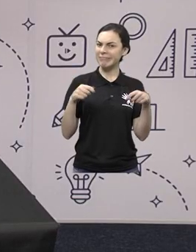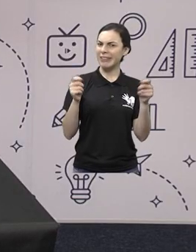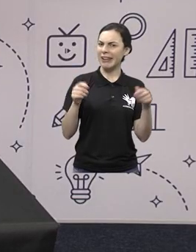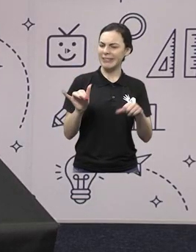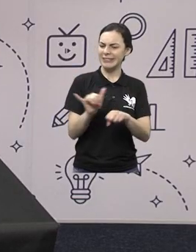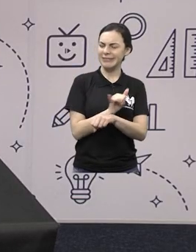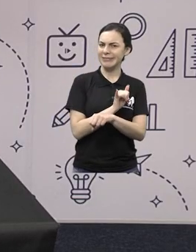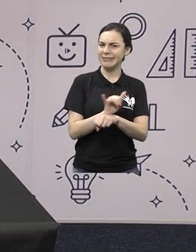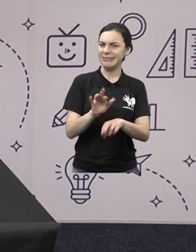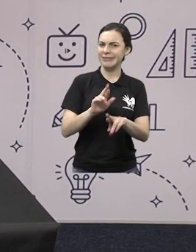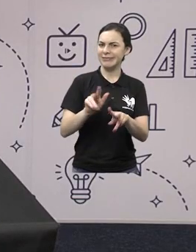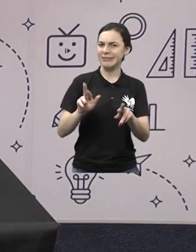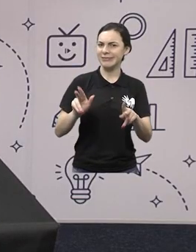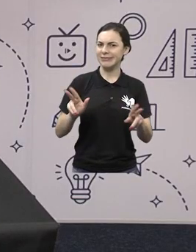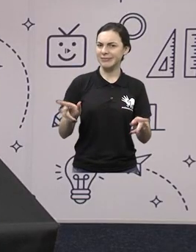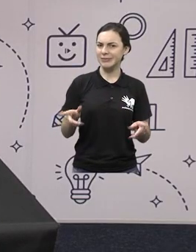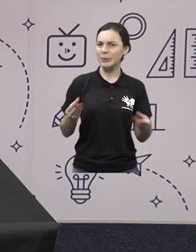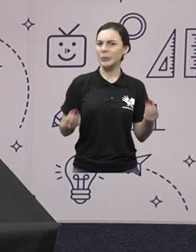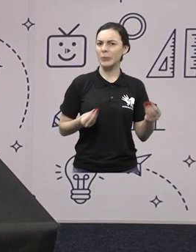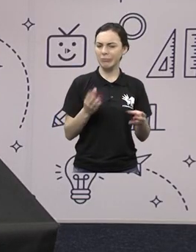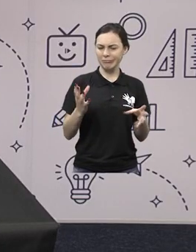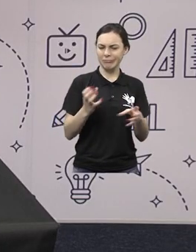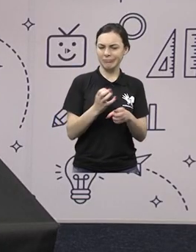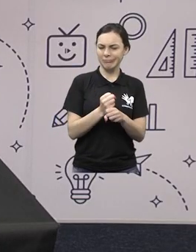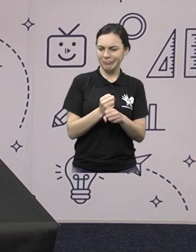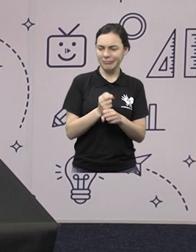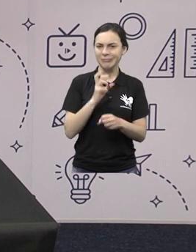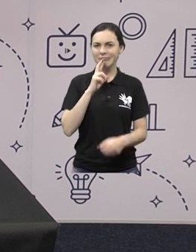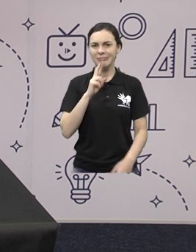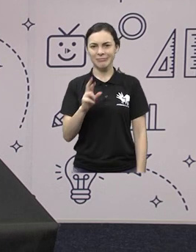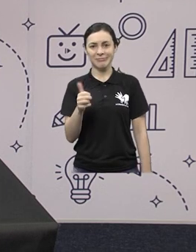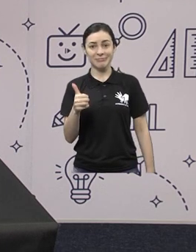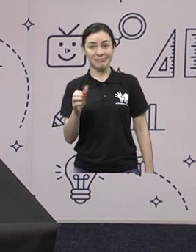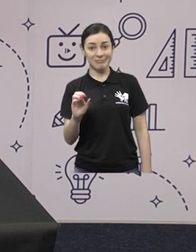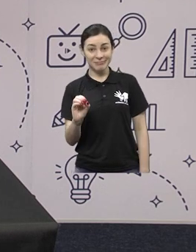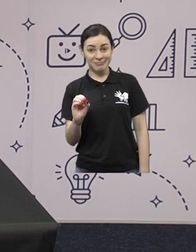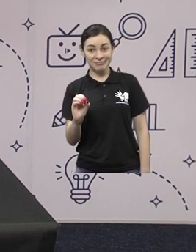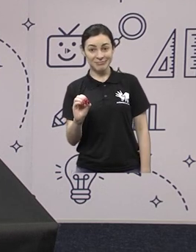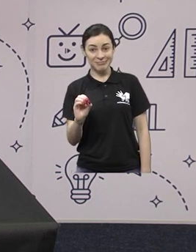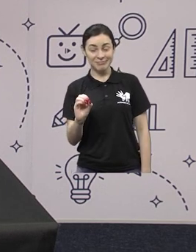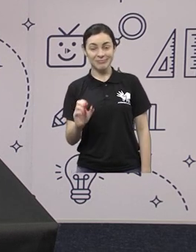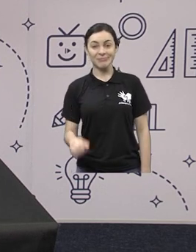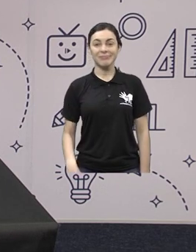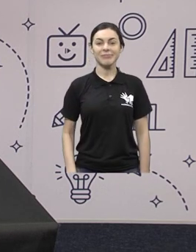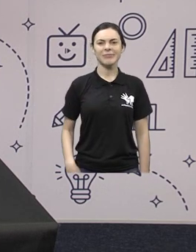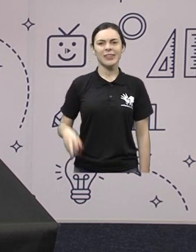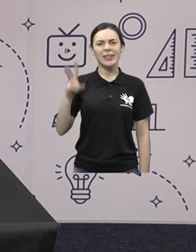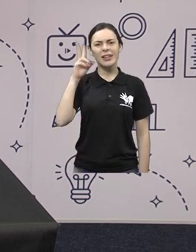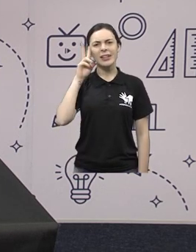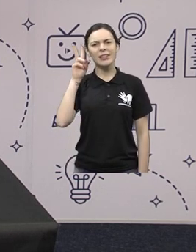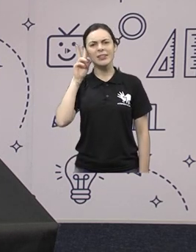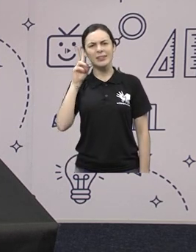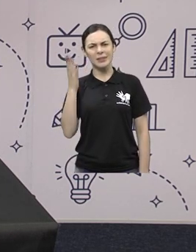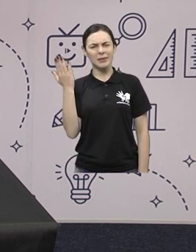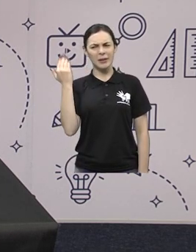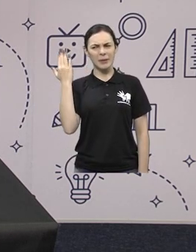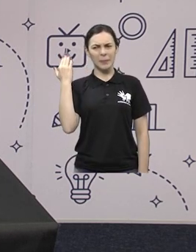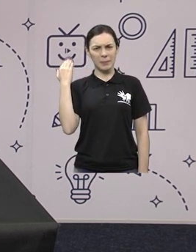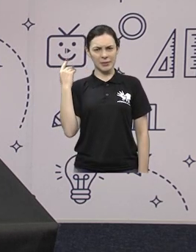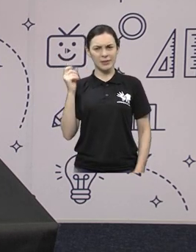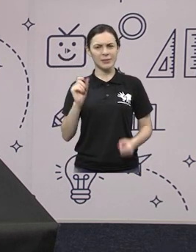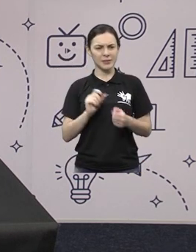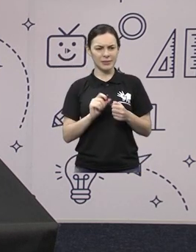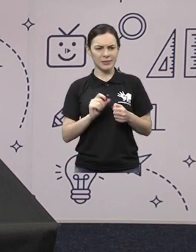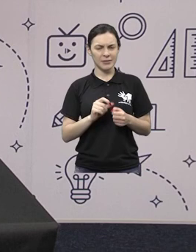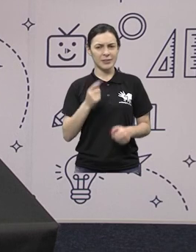as possibilidades de nós juntarmos e chegarmos no total de 10? Vocês se lembram qual foi a primeira que